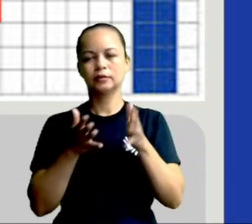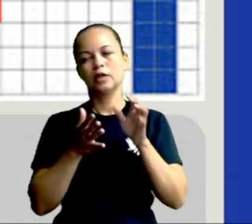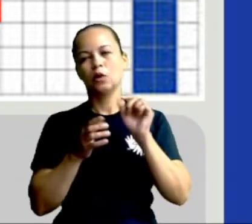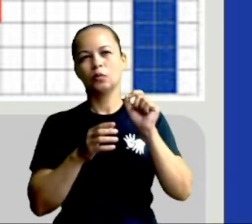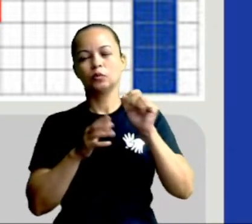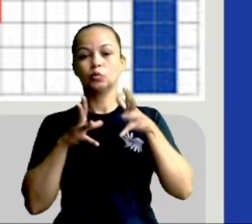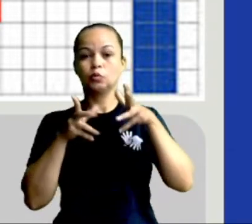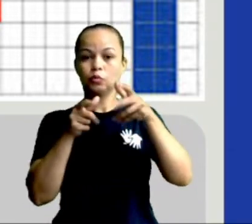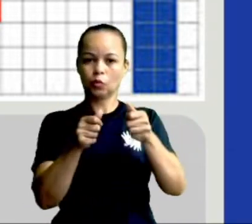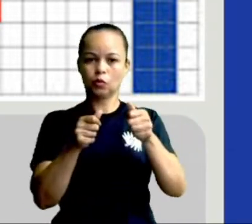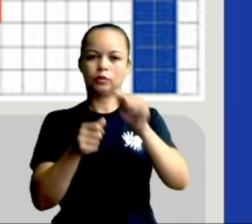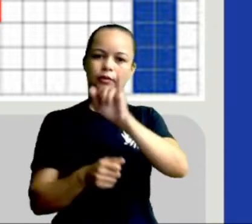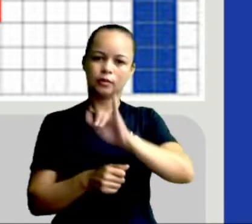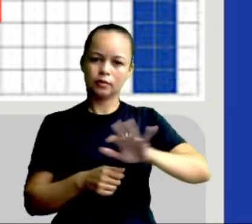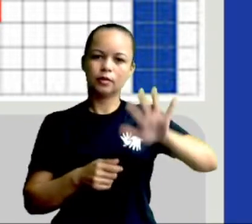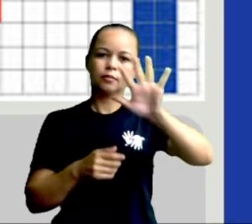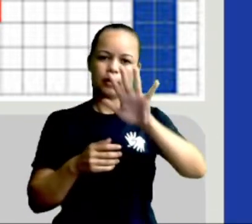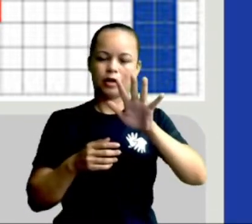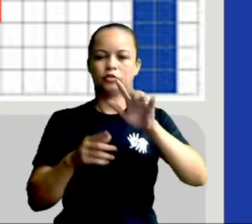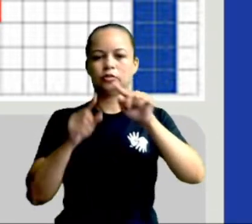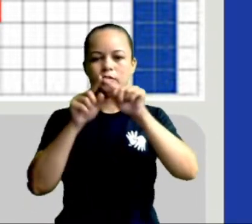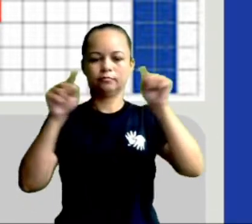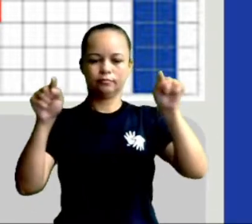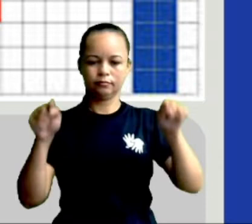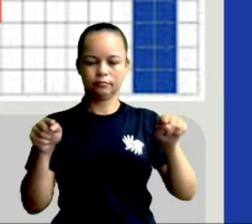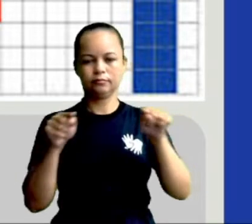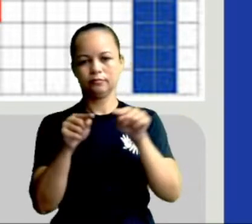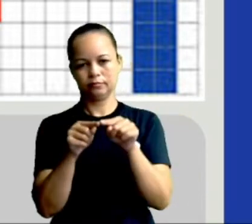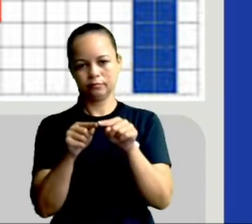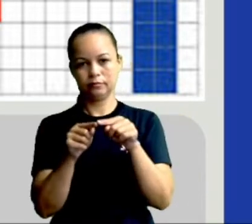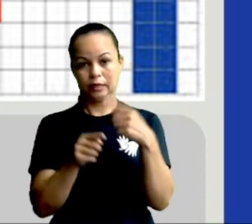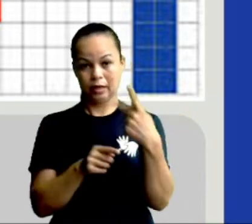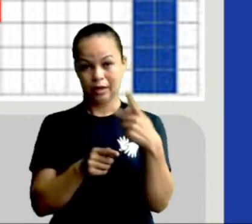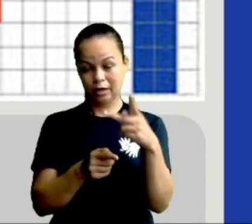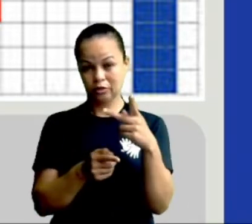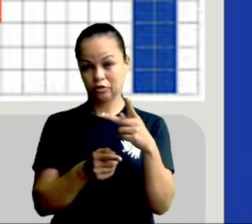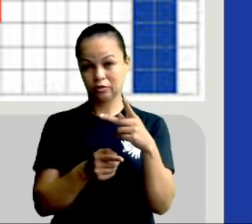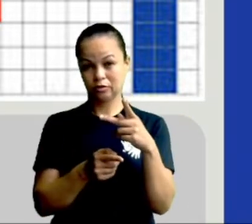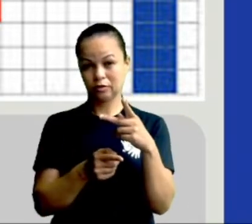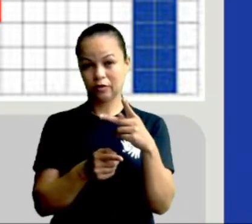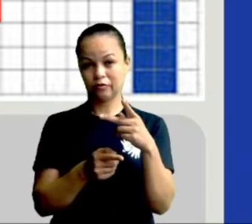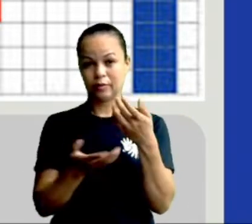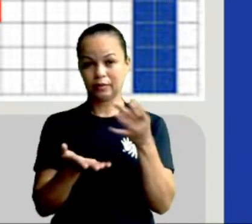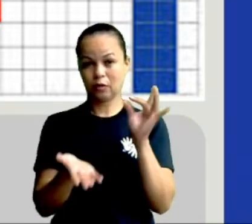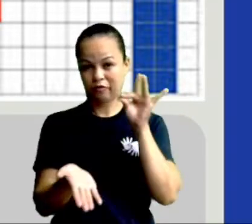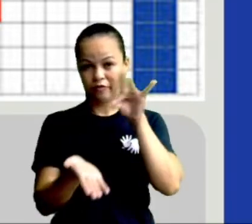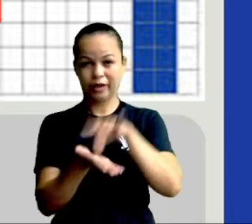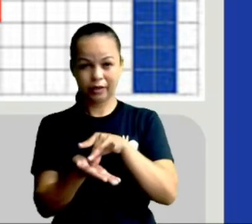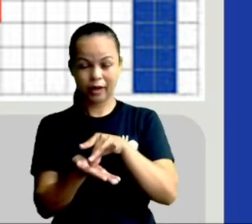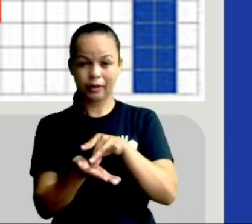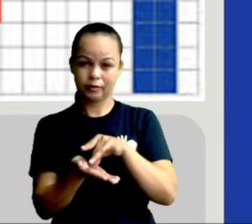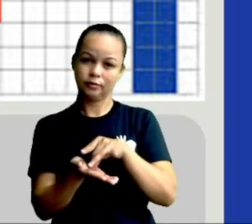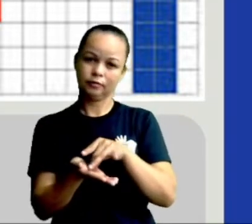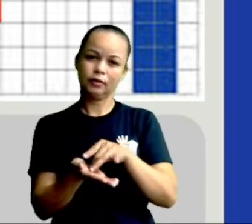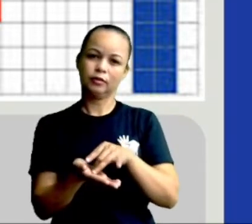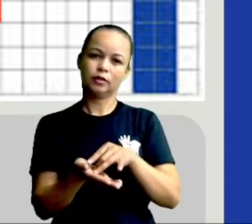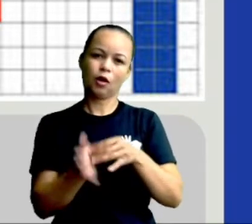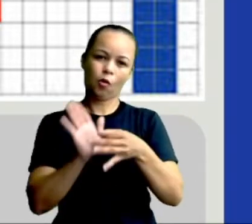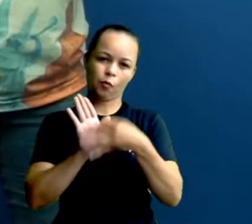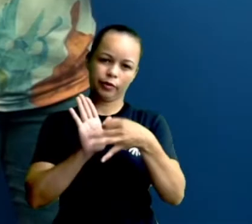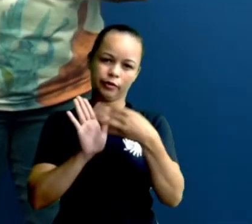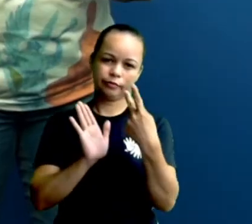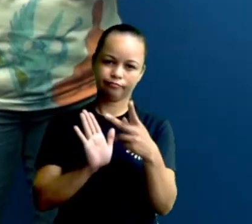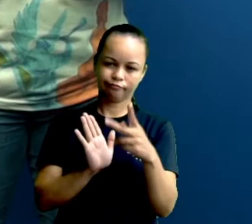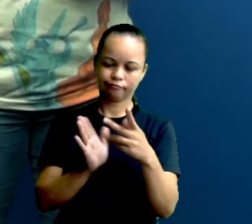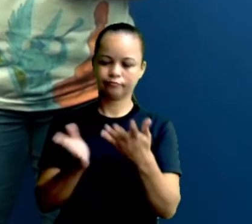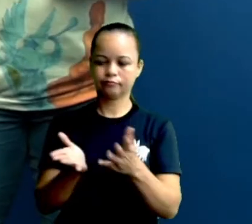as figuras são retângulos. Esta afirmação está correta? Justifique sua resposta. Então, vamos